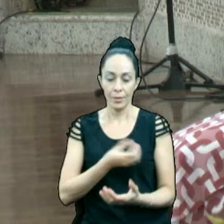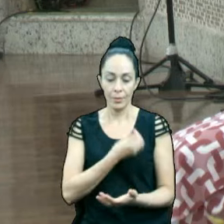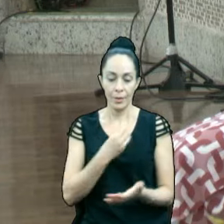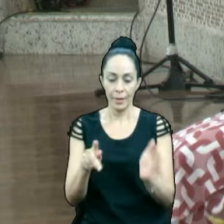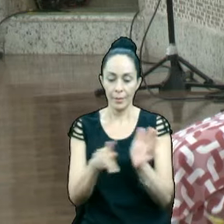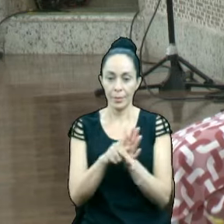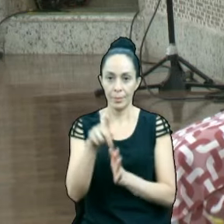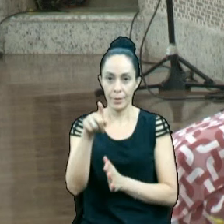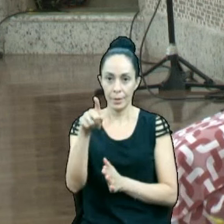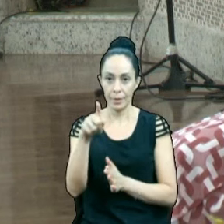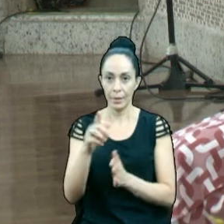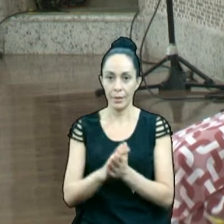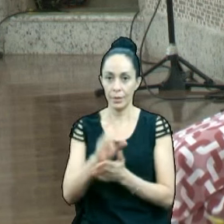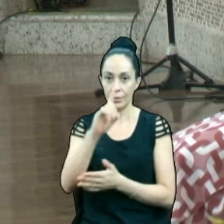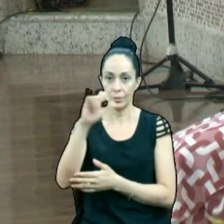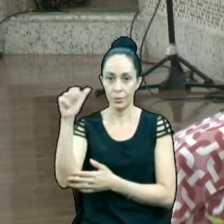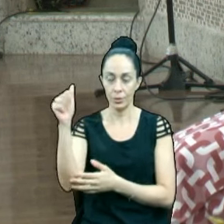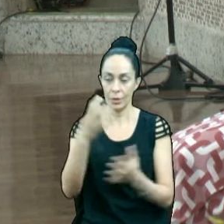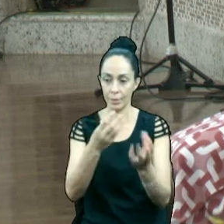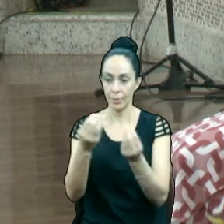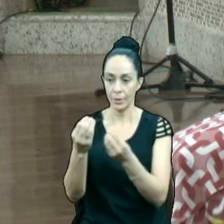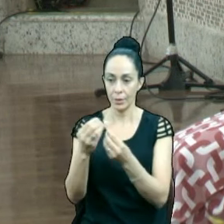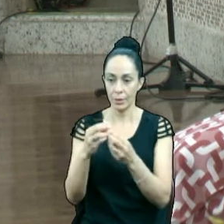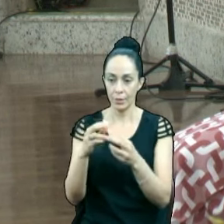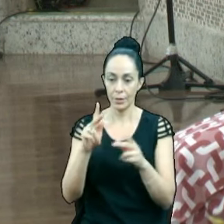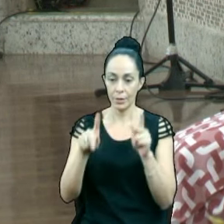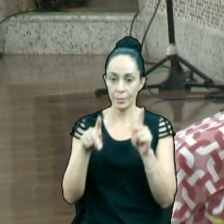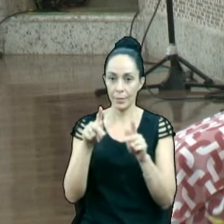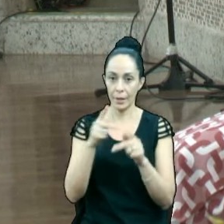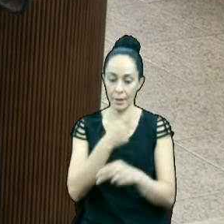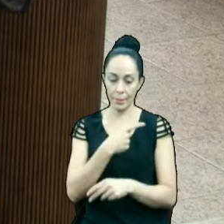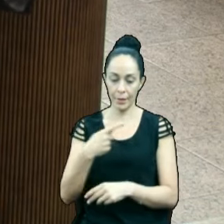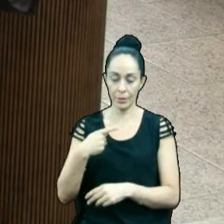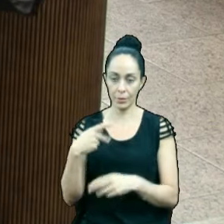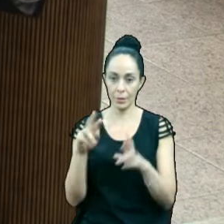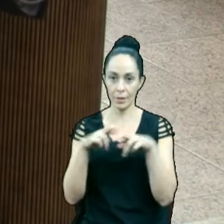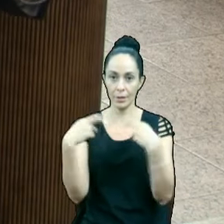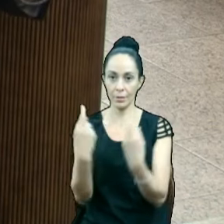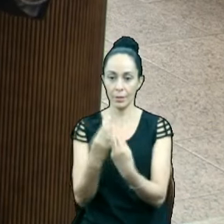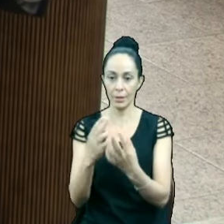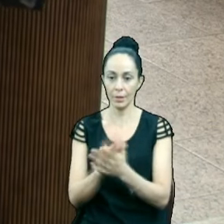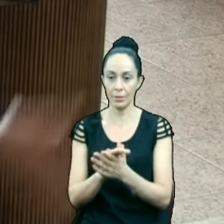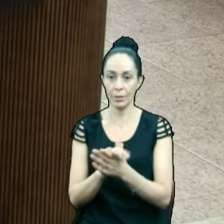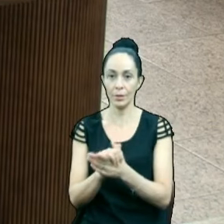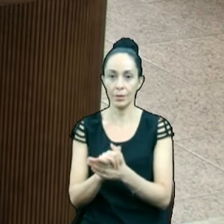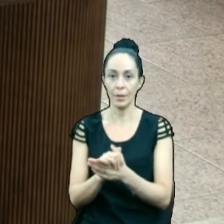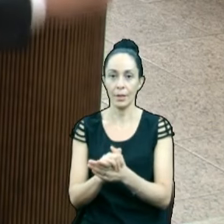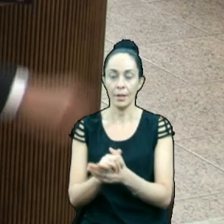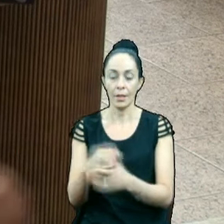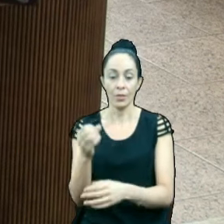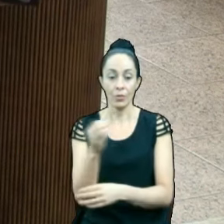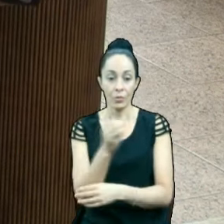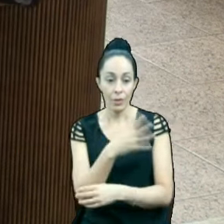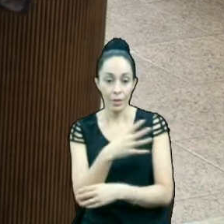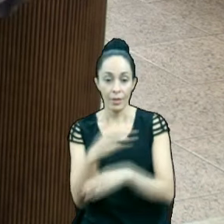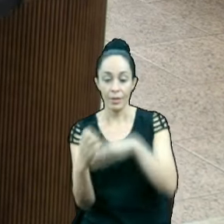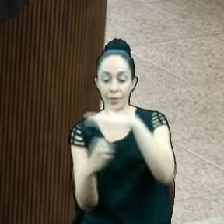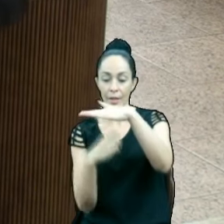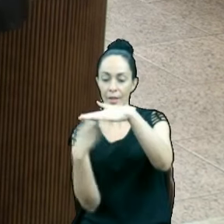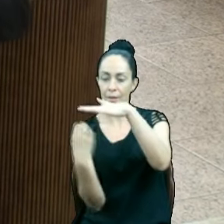reuniu todos nós lavamos passamos estavam naquele dia e ele pegou a palavra falou Estou muito feliz